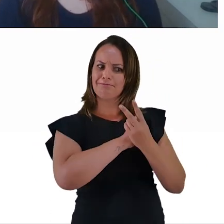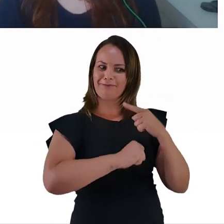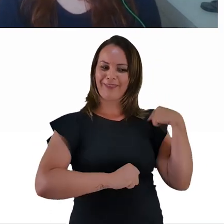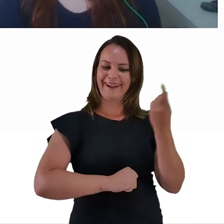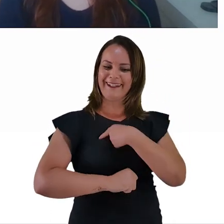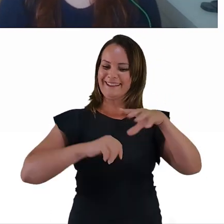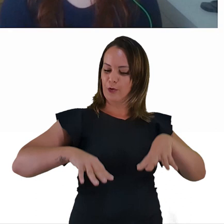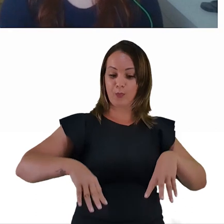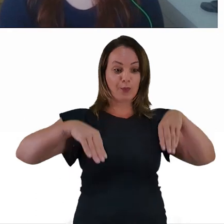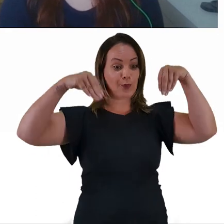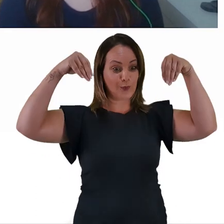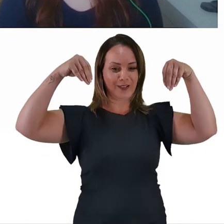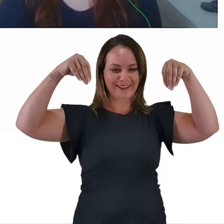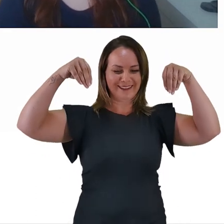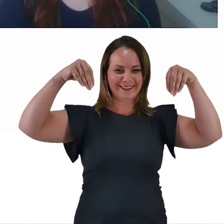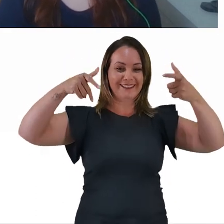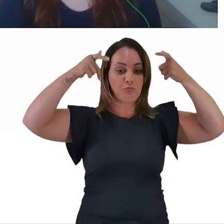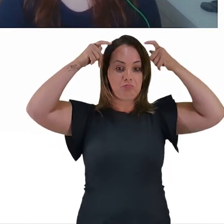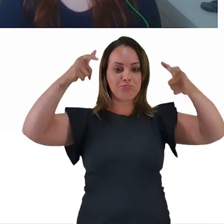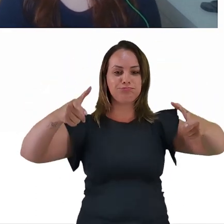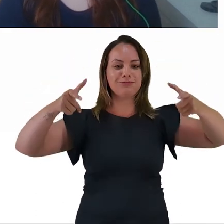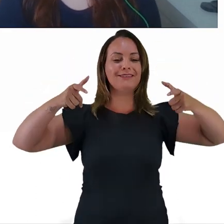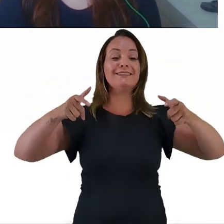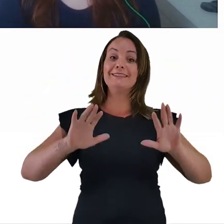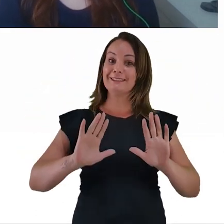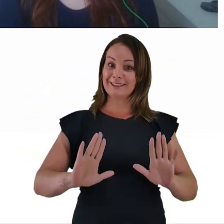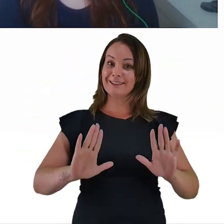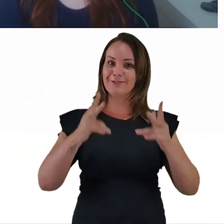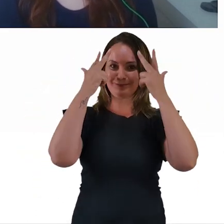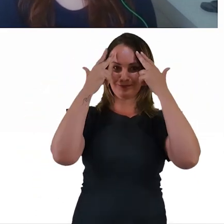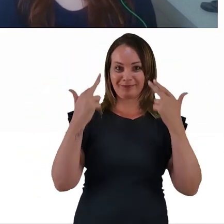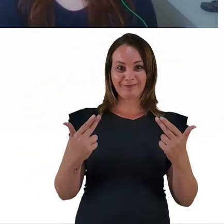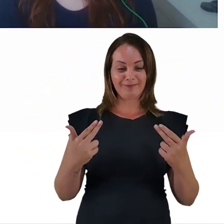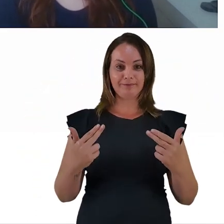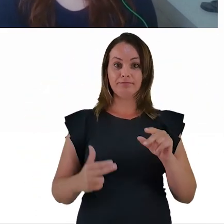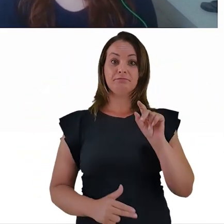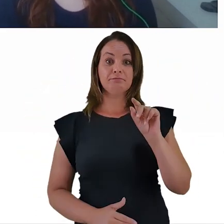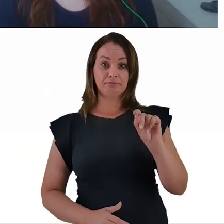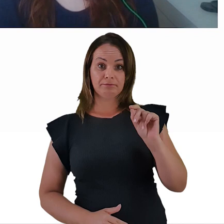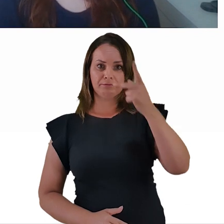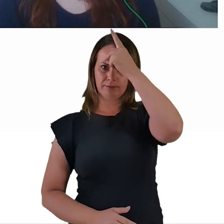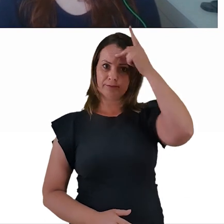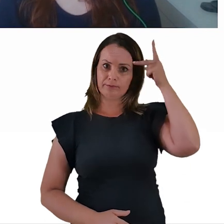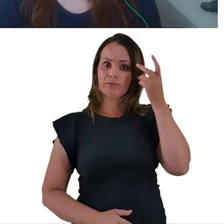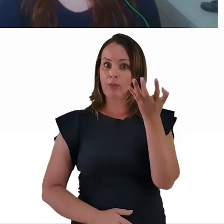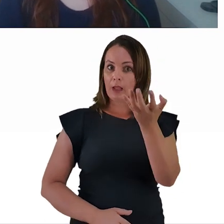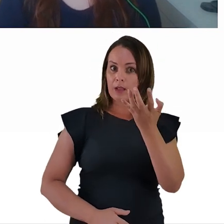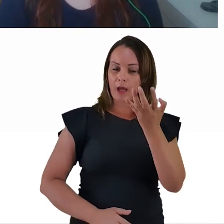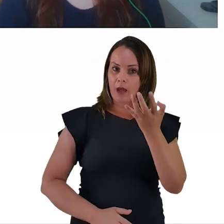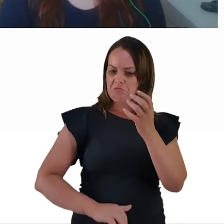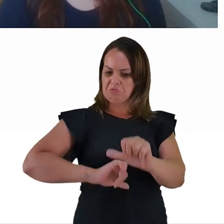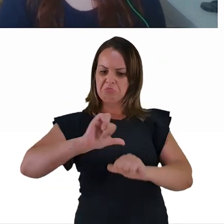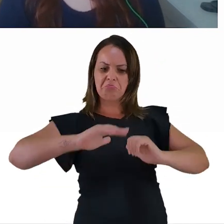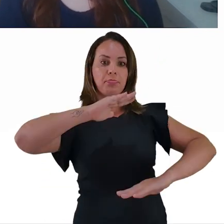os nossos reinos por aí. Então, fiquem tranquilos e, enfim, quem quiser se tornar um pesquisador